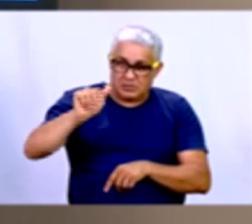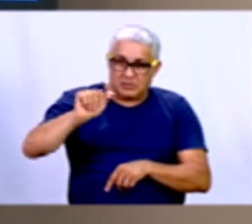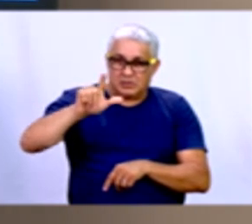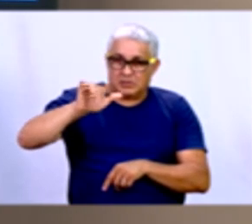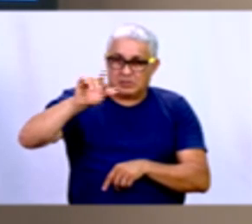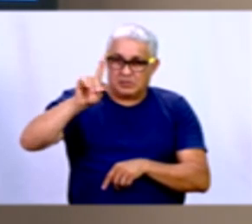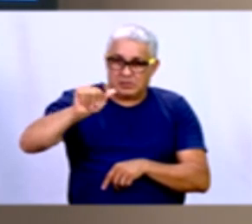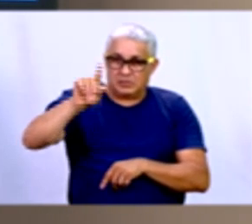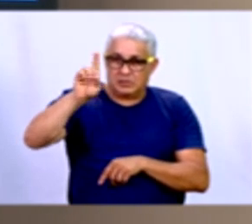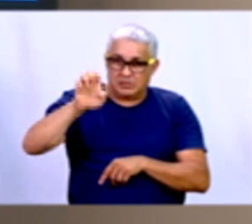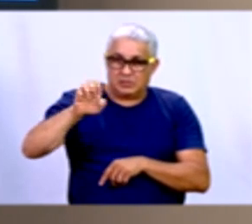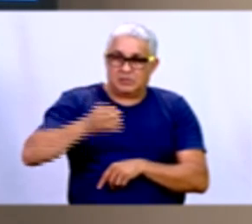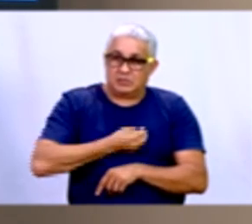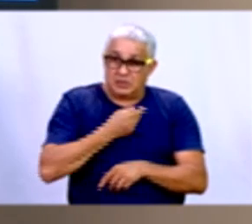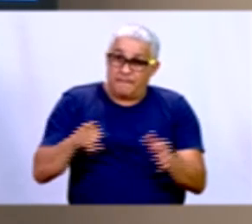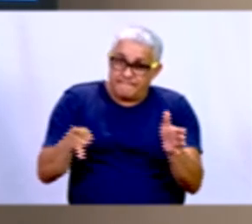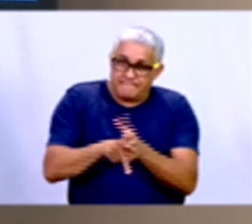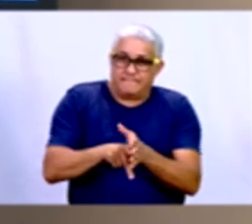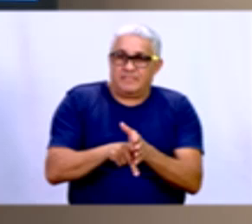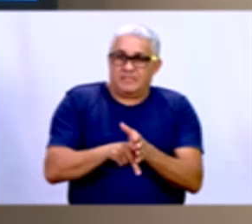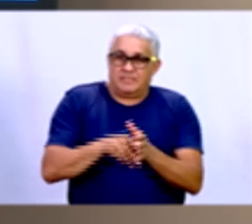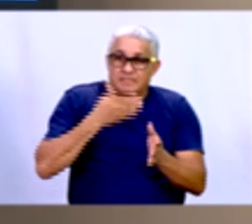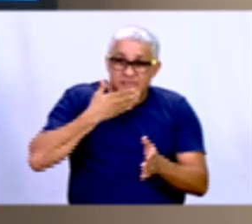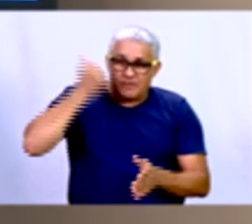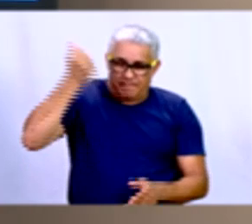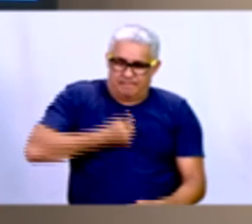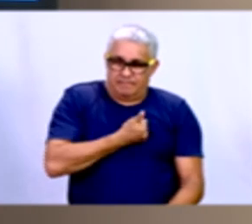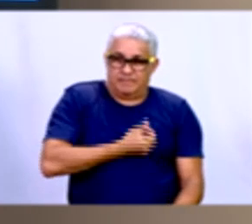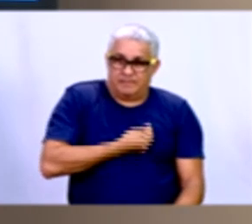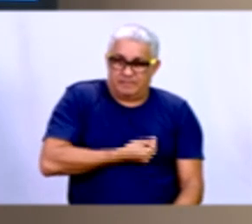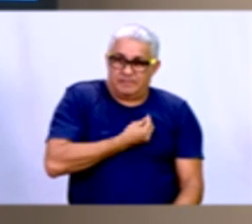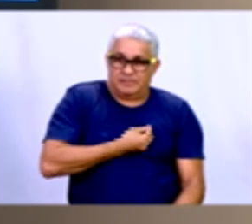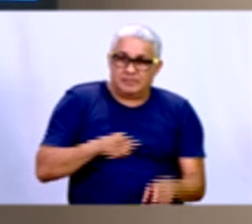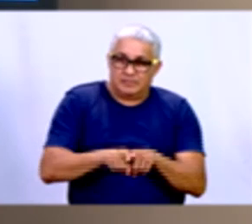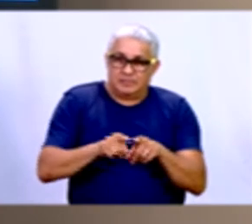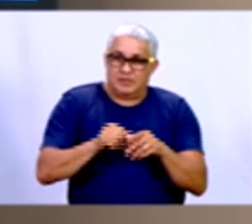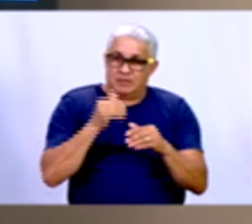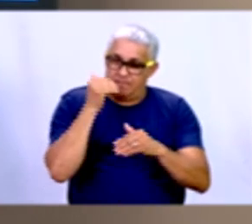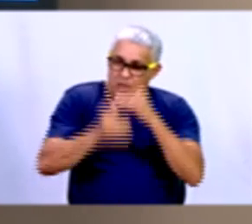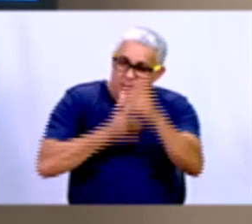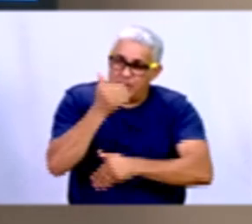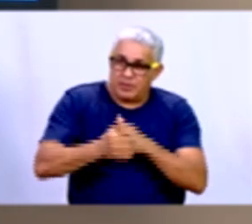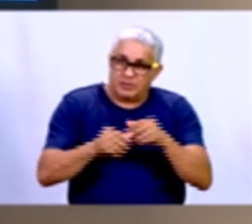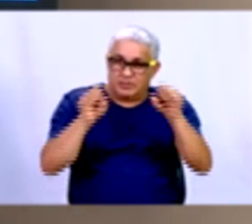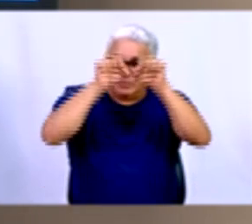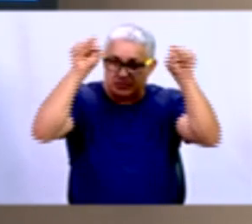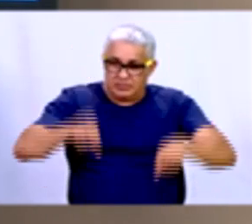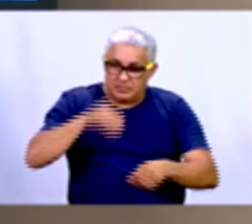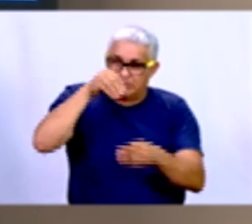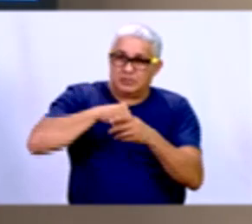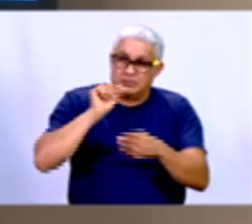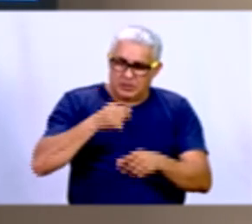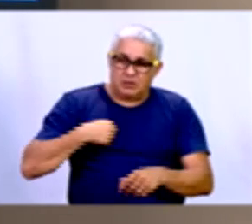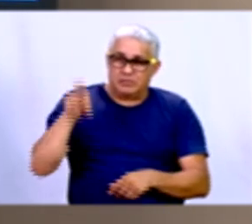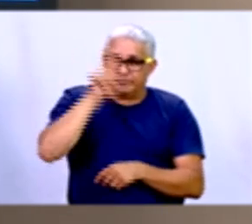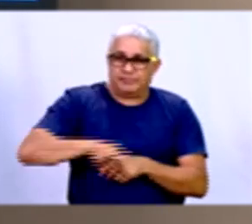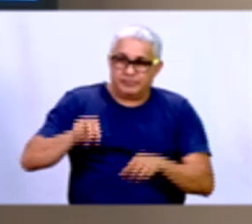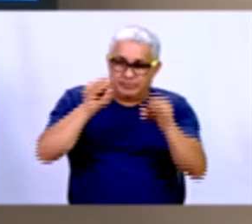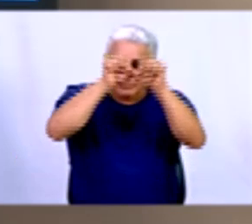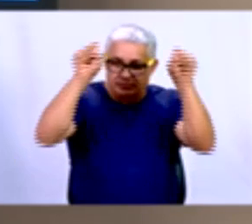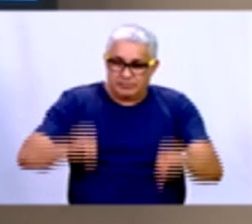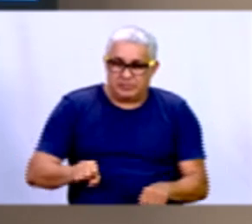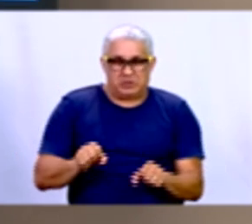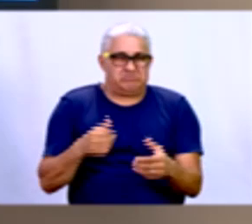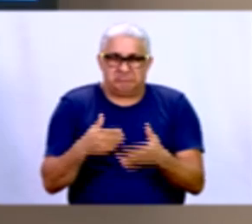e principalmente, a produtividade dos sistemas, certo? Se eu utilizava um sistema